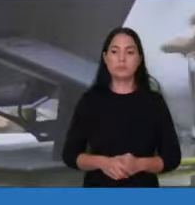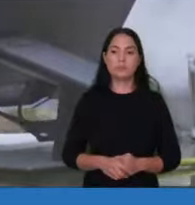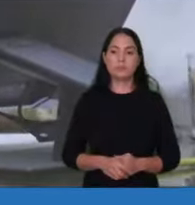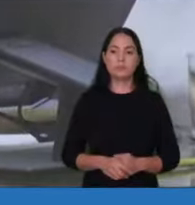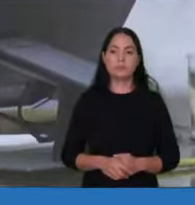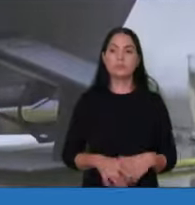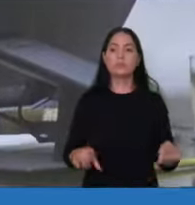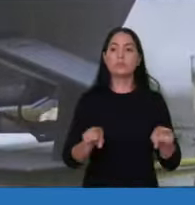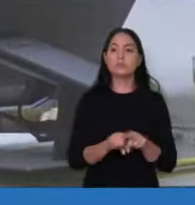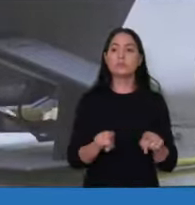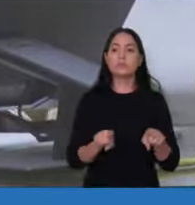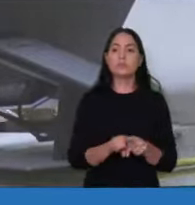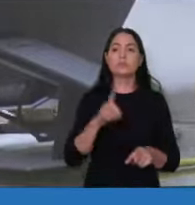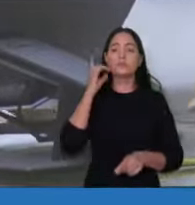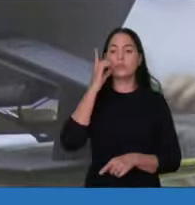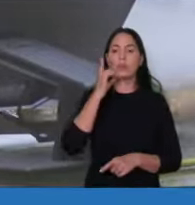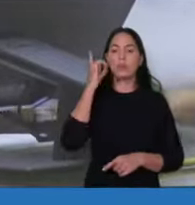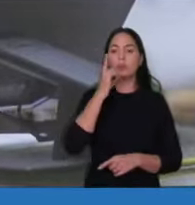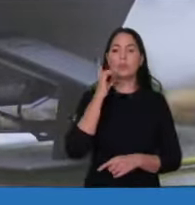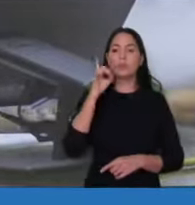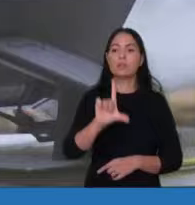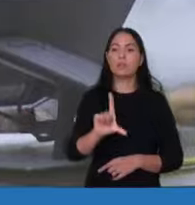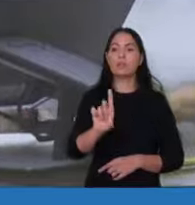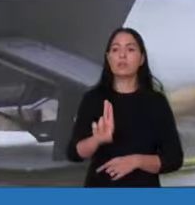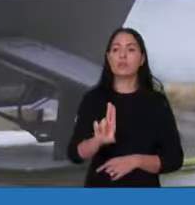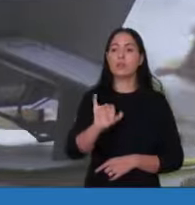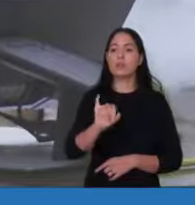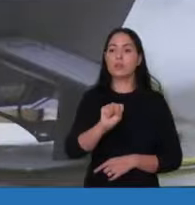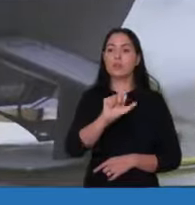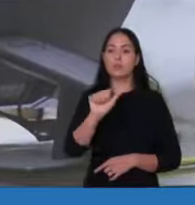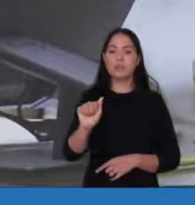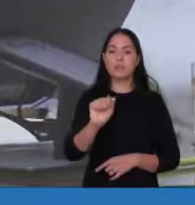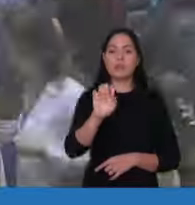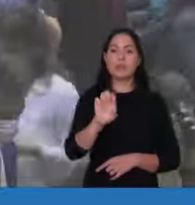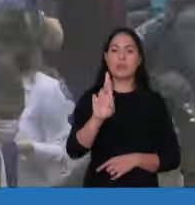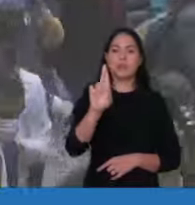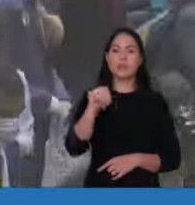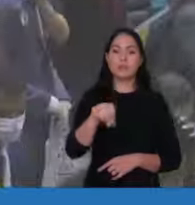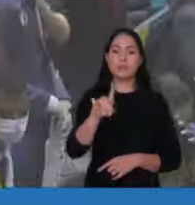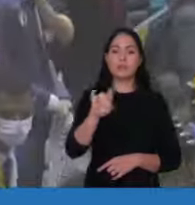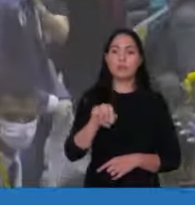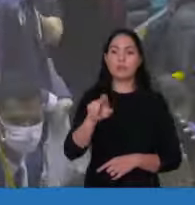A deputada Luísa Erundina,